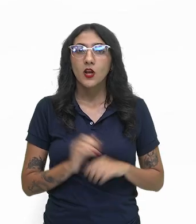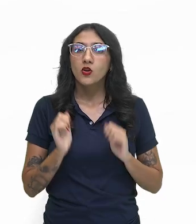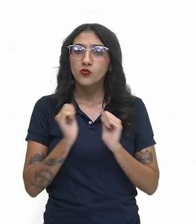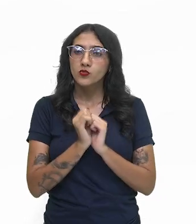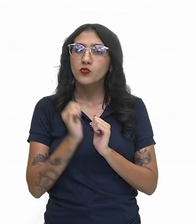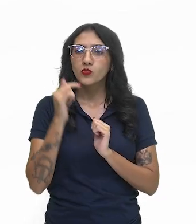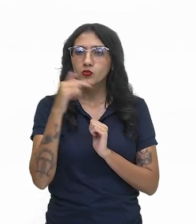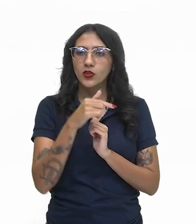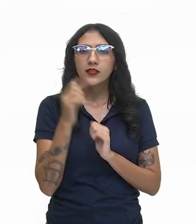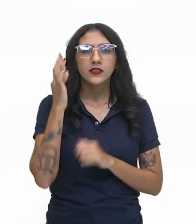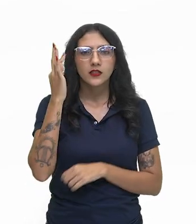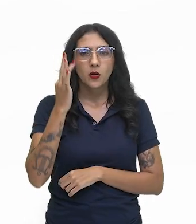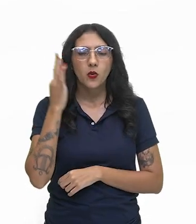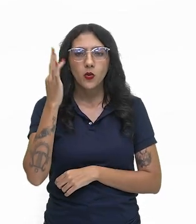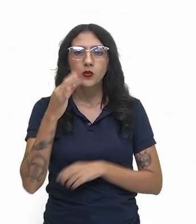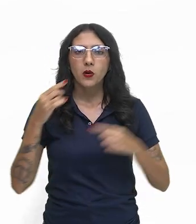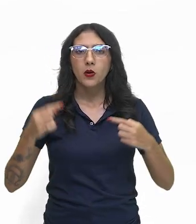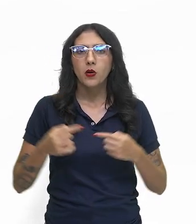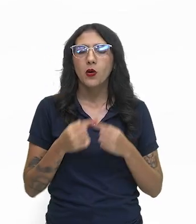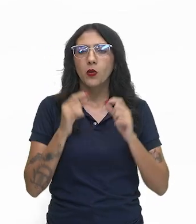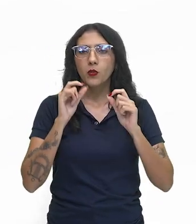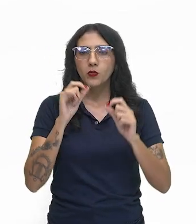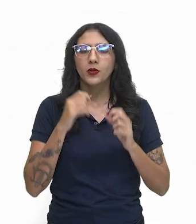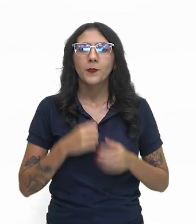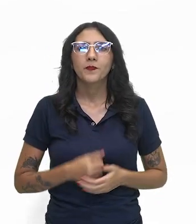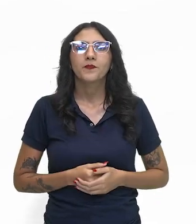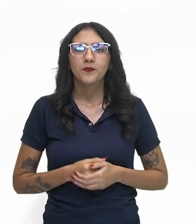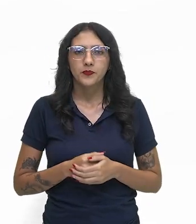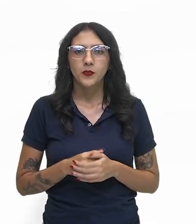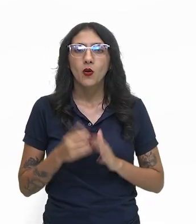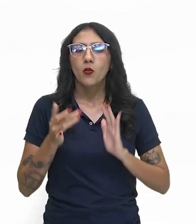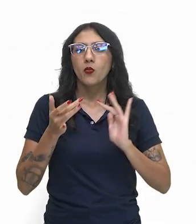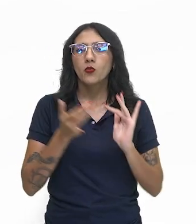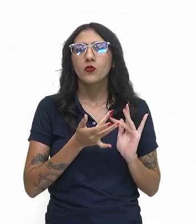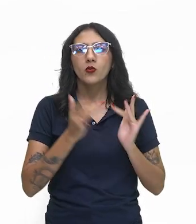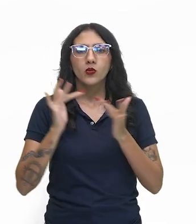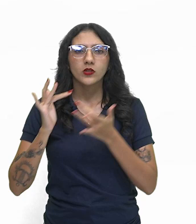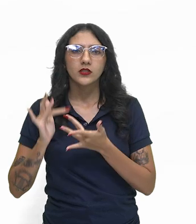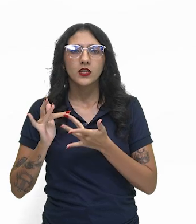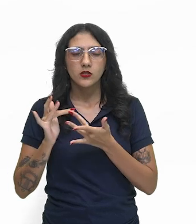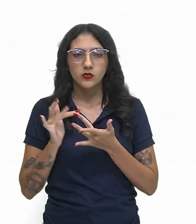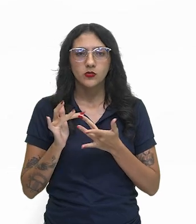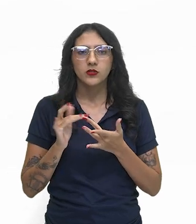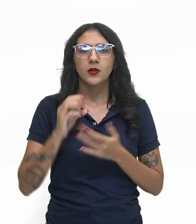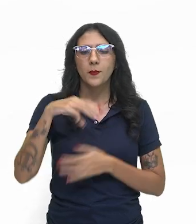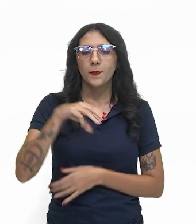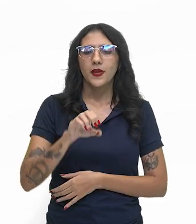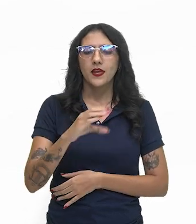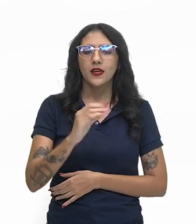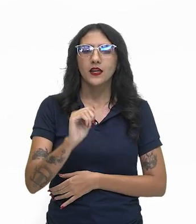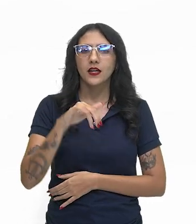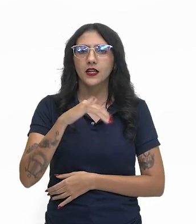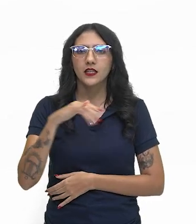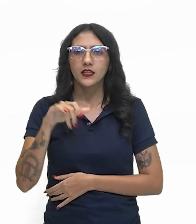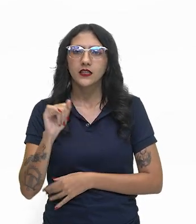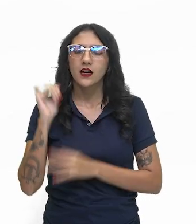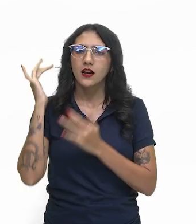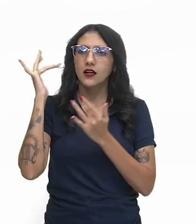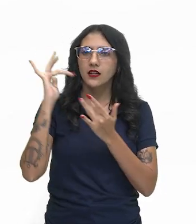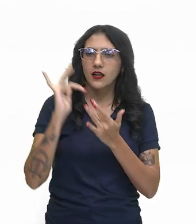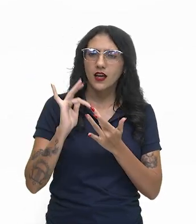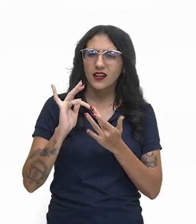da fundamentação da mecânica clássica. E você fica se